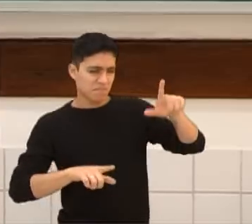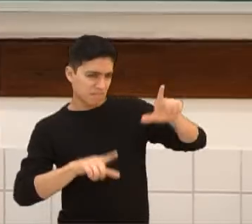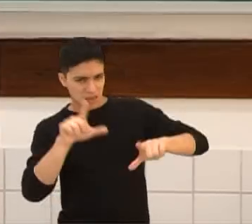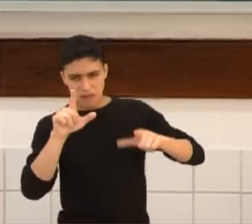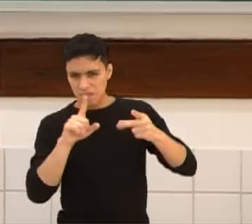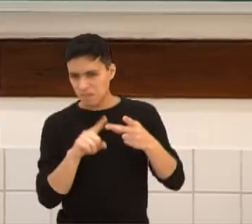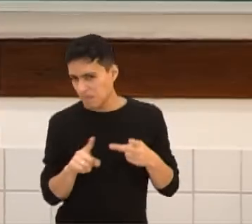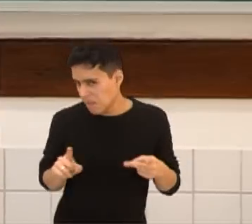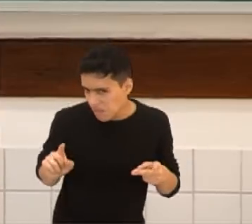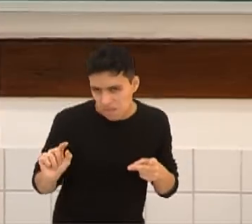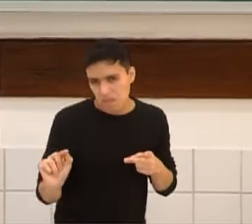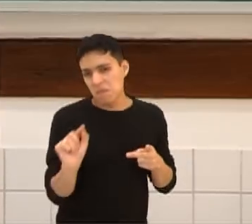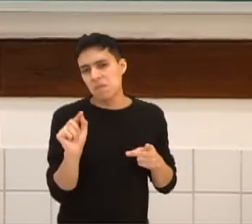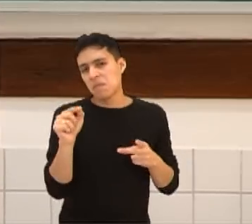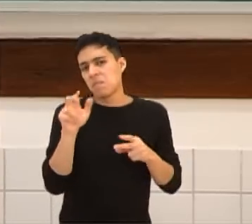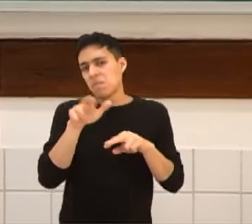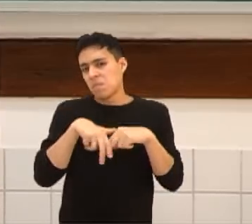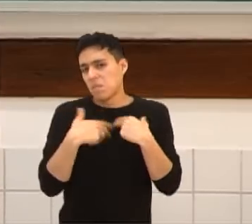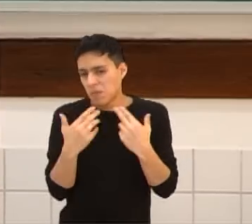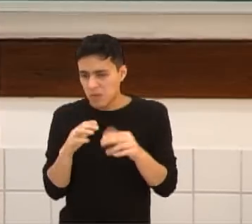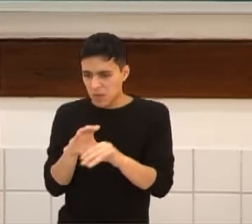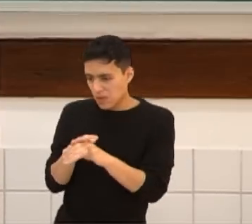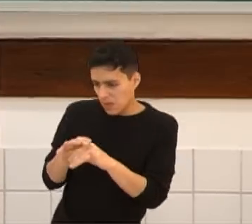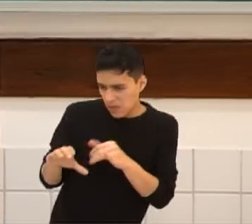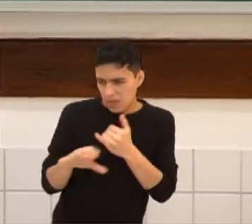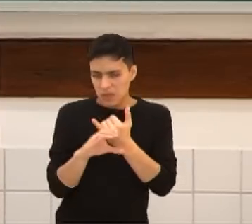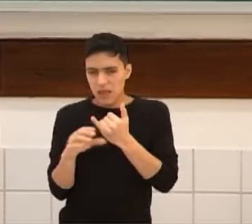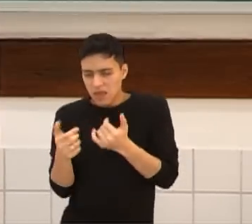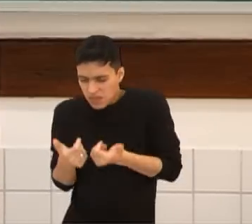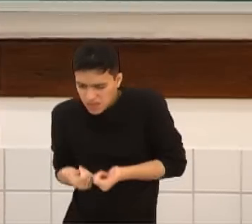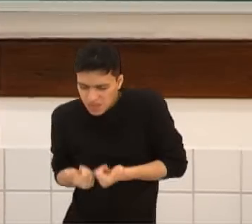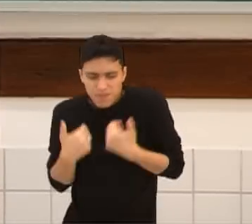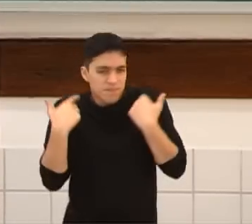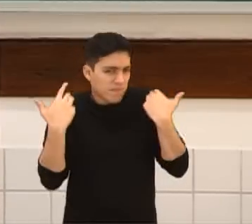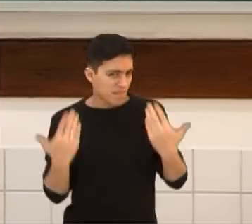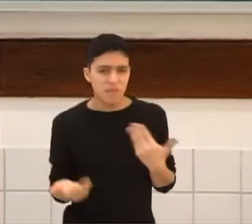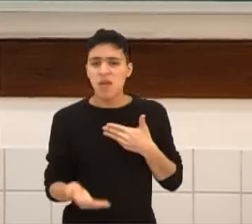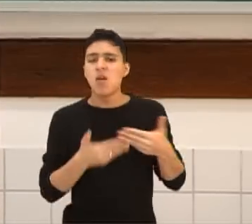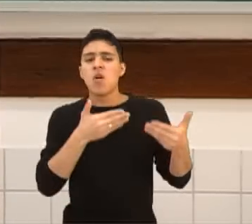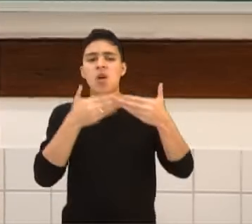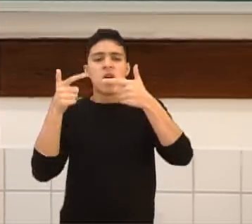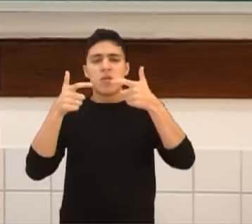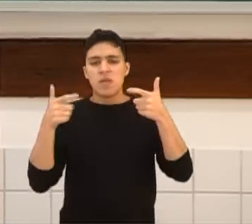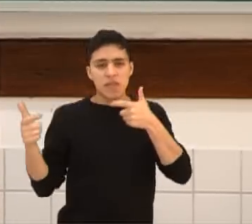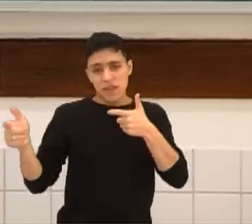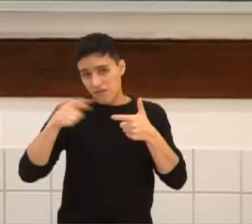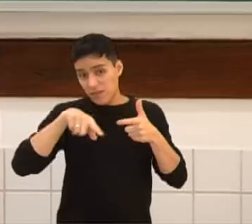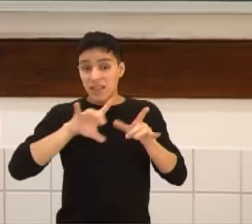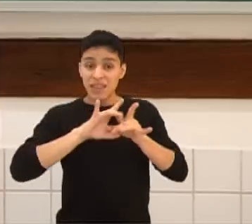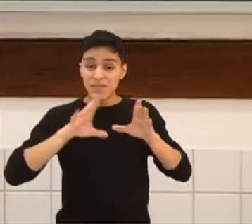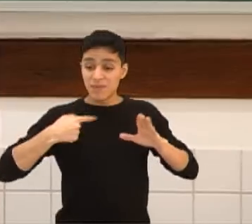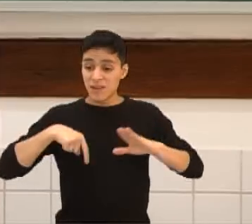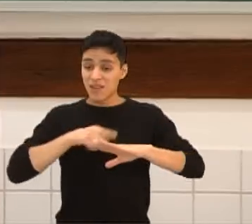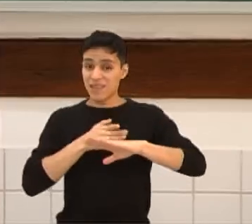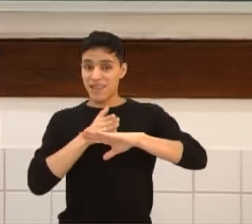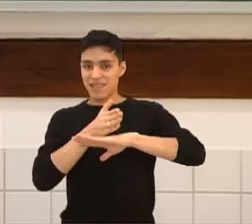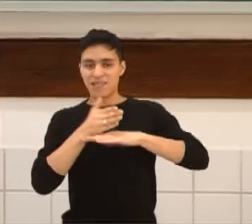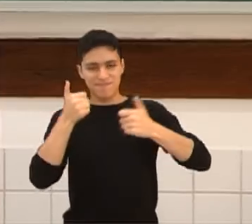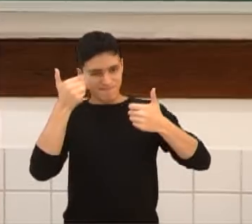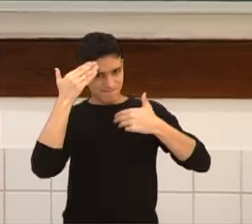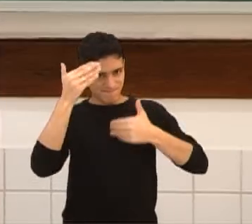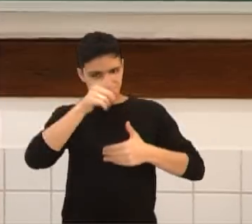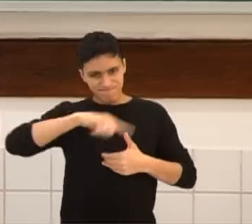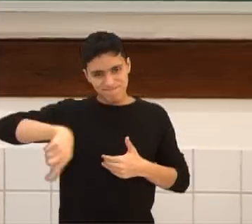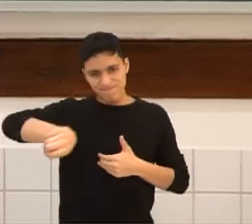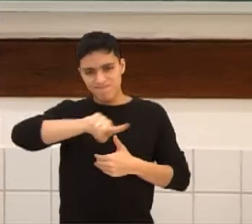televisão, quer estejamos entrando na sua residência aí pelo celular, ou em qualquer lugar que você esteja permitindo a nossa entrada. Muito obrigado